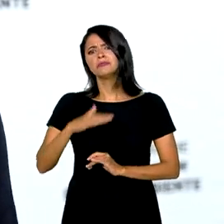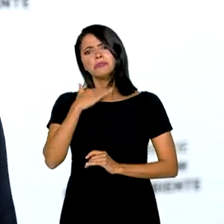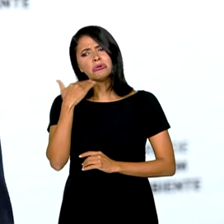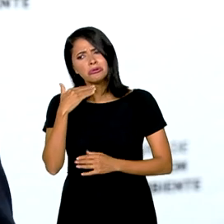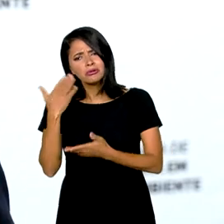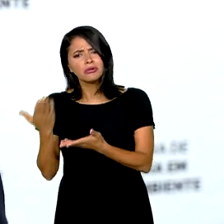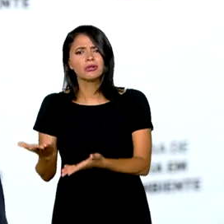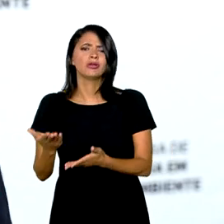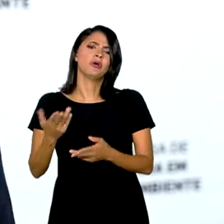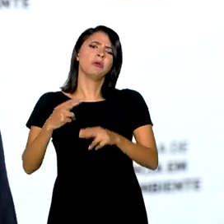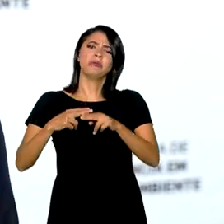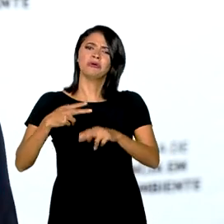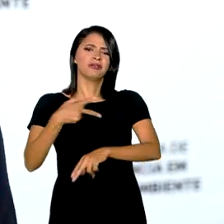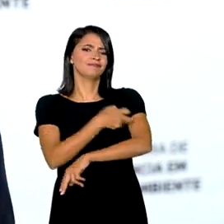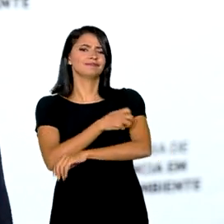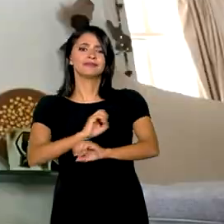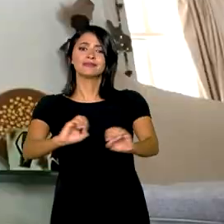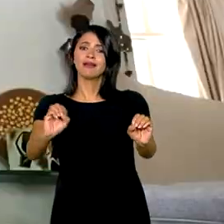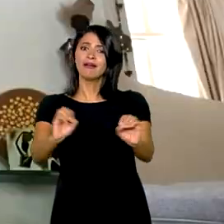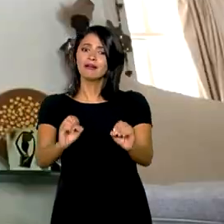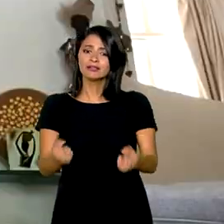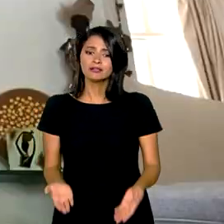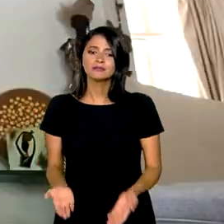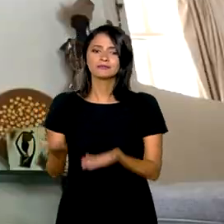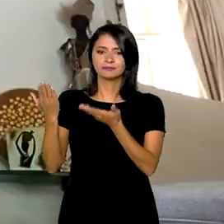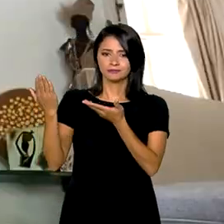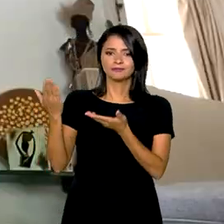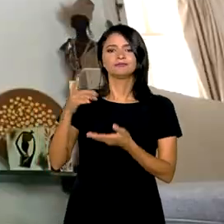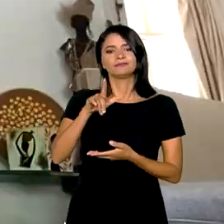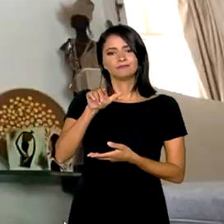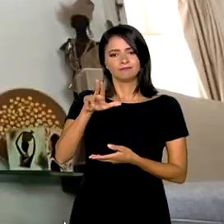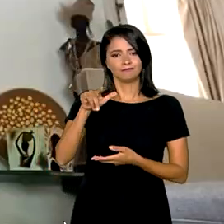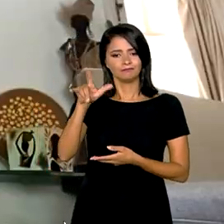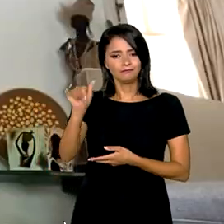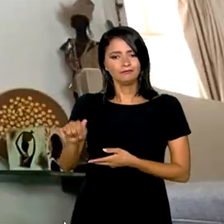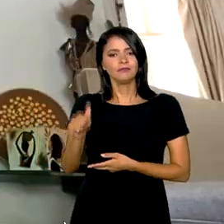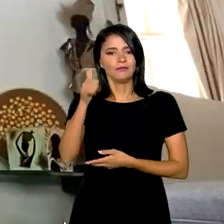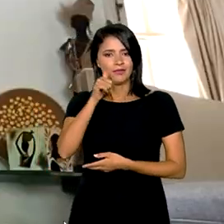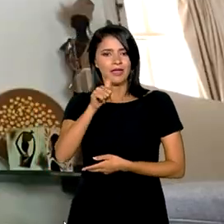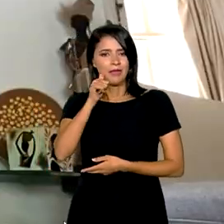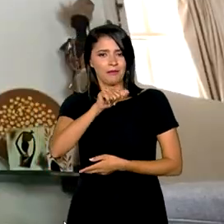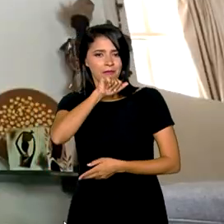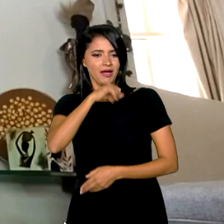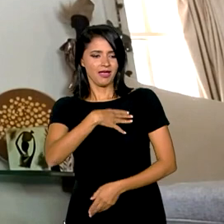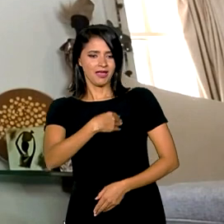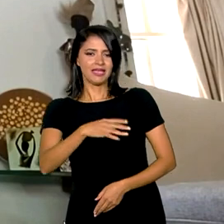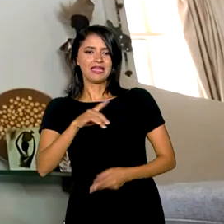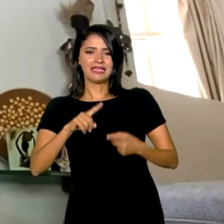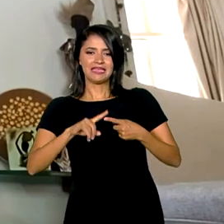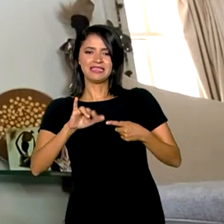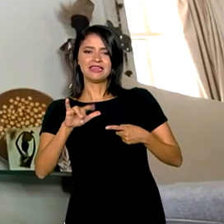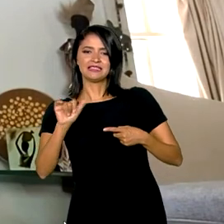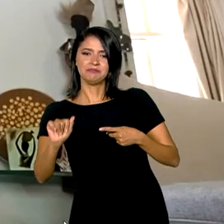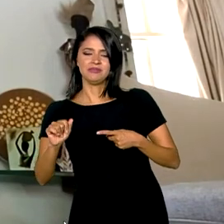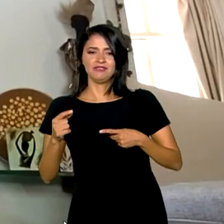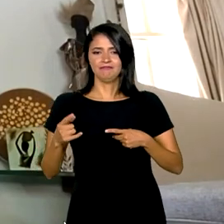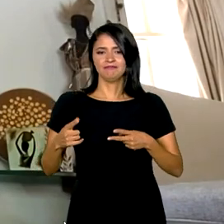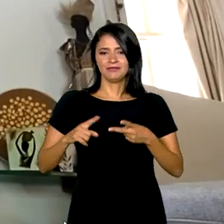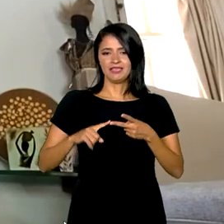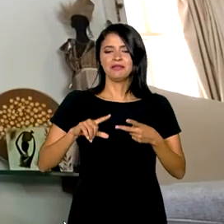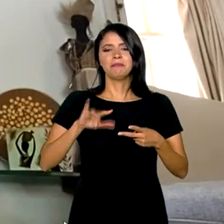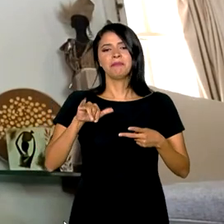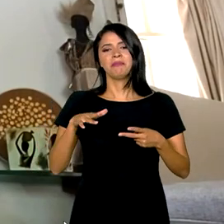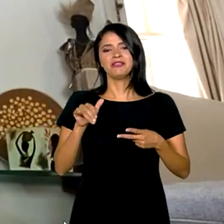suas vidas porque não foram vacinadas. Ludmila, que é mãe de Yasmin, de 12 anos, e de Maria Flor, de 6 anos,